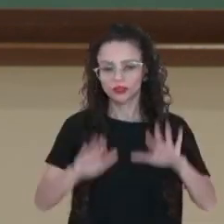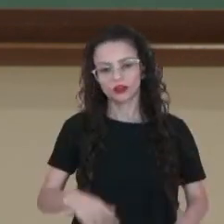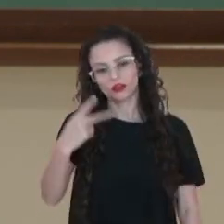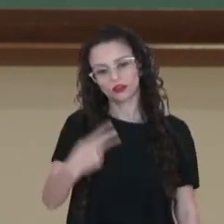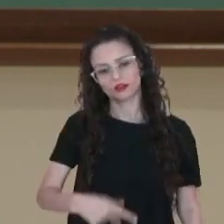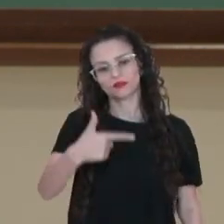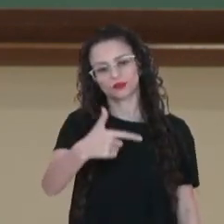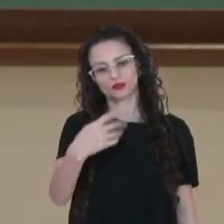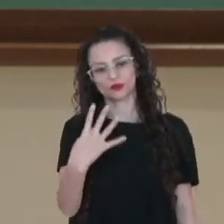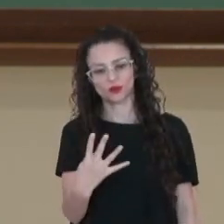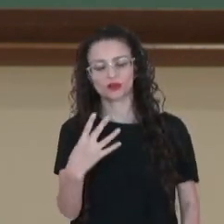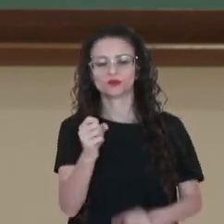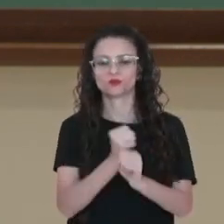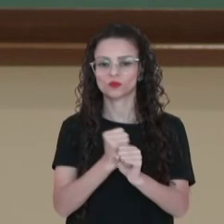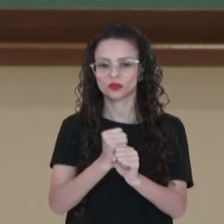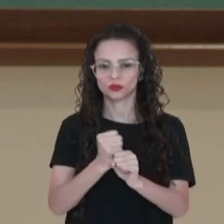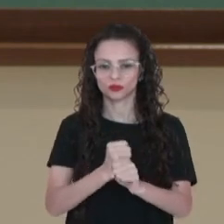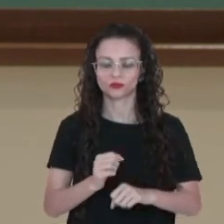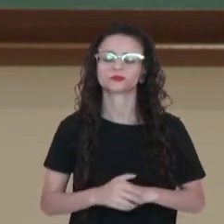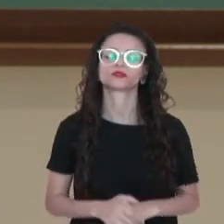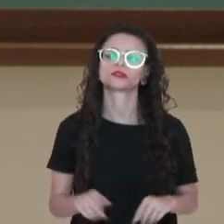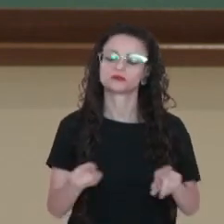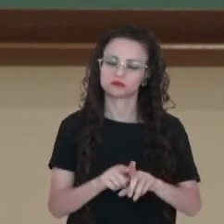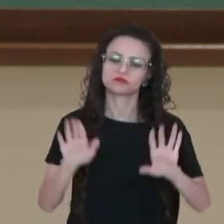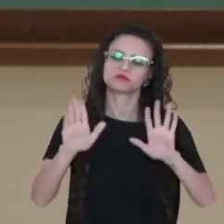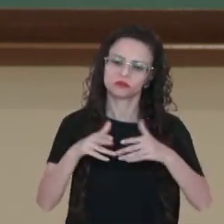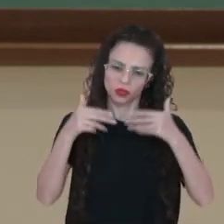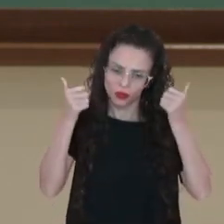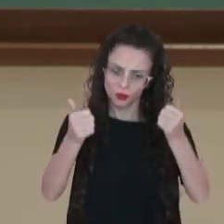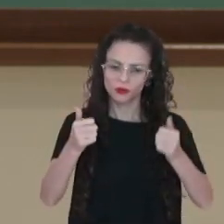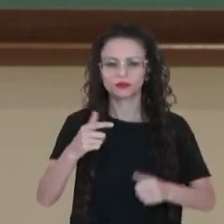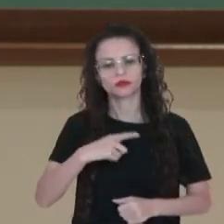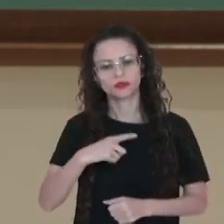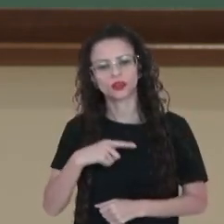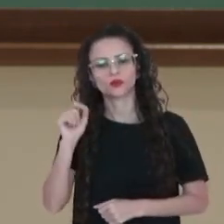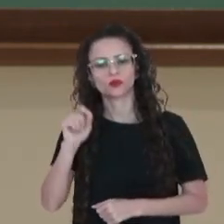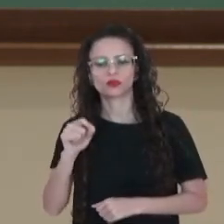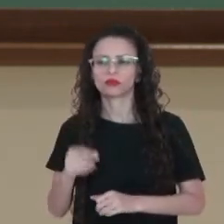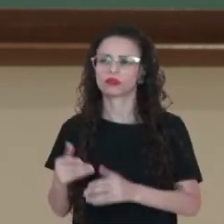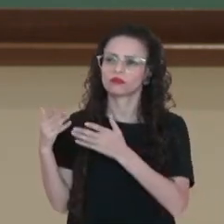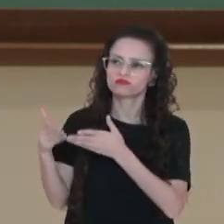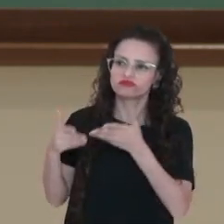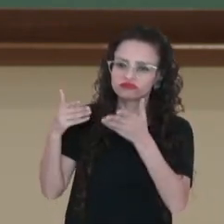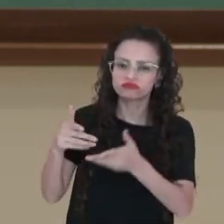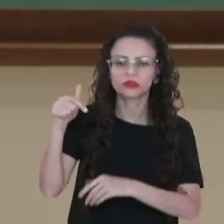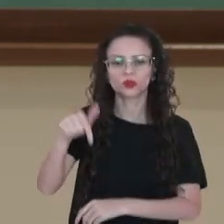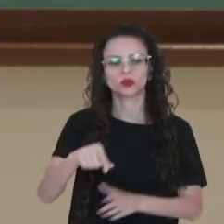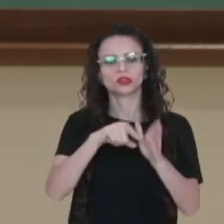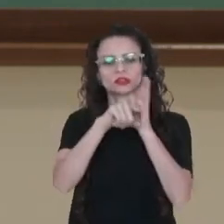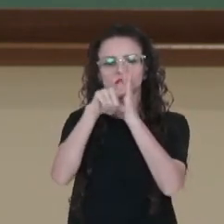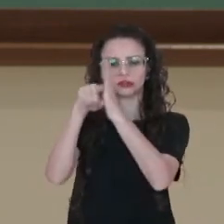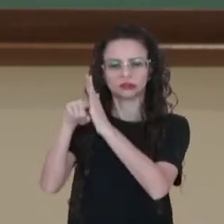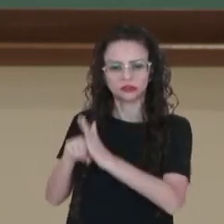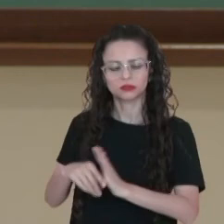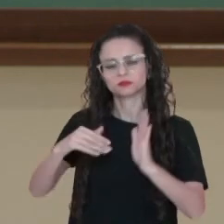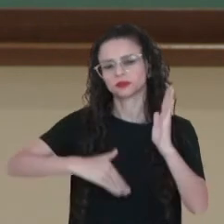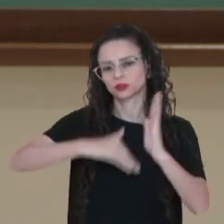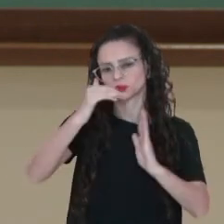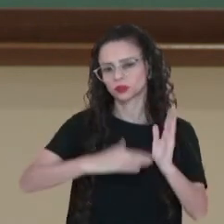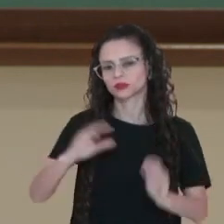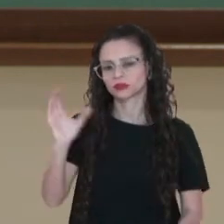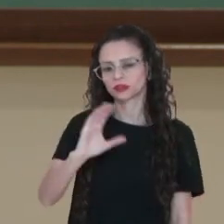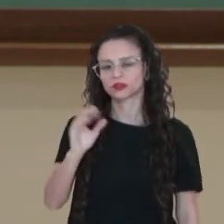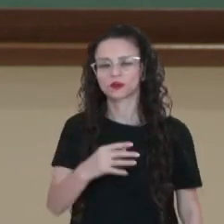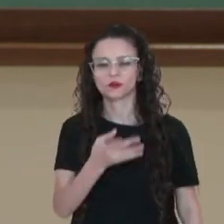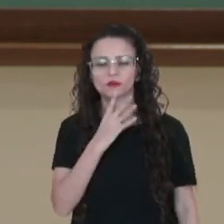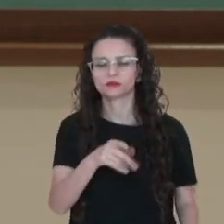24 anos, né? Houve melhoras, trouxeram para cá expedições de pintores, de cientistas que conheceram a fauna e